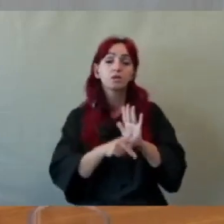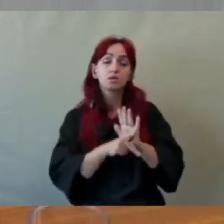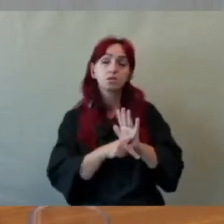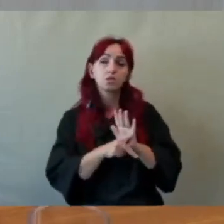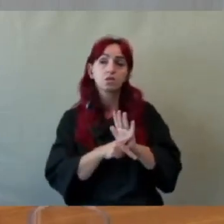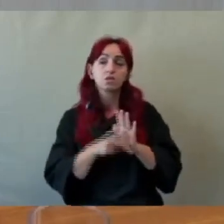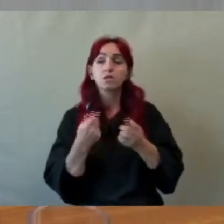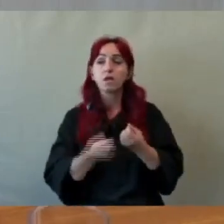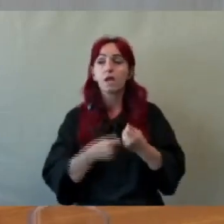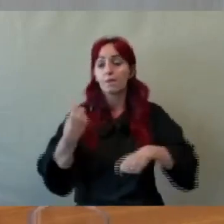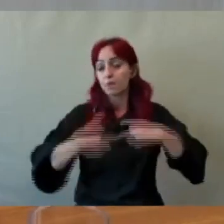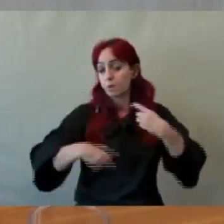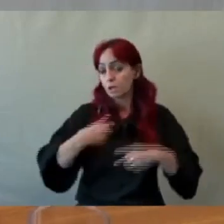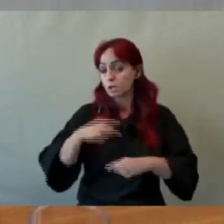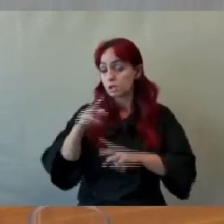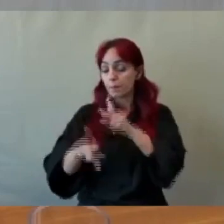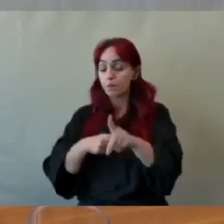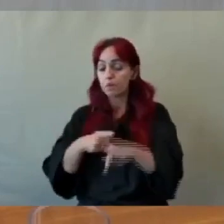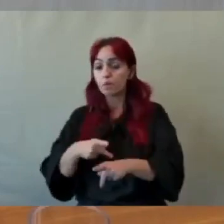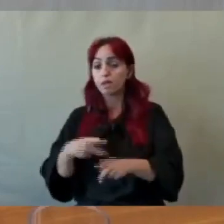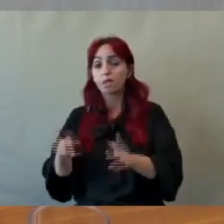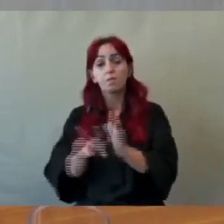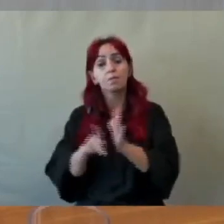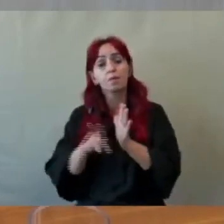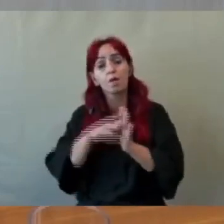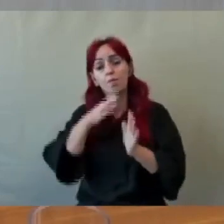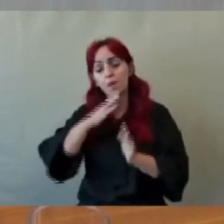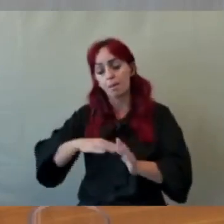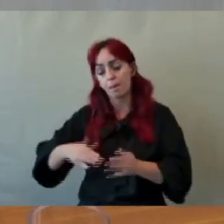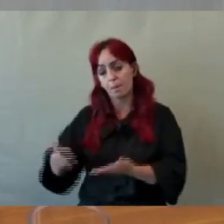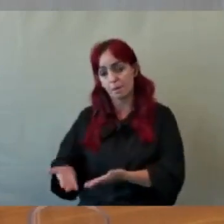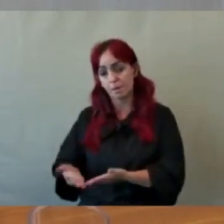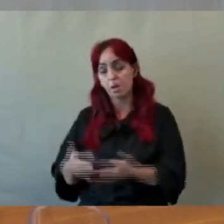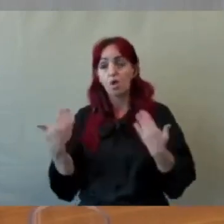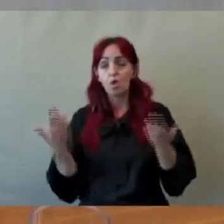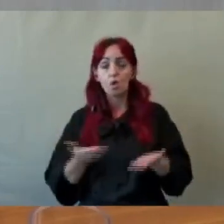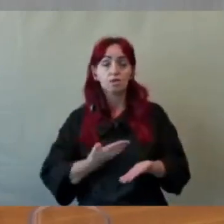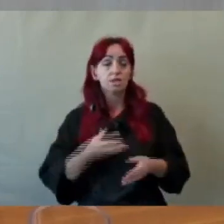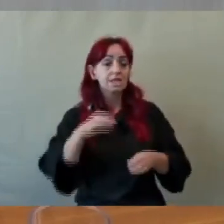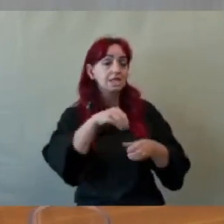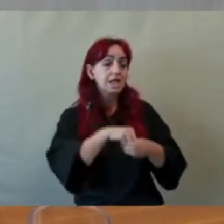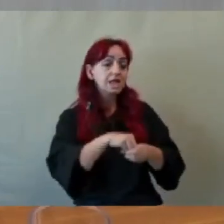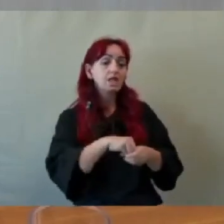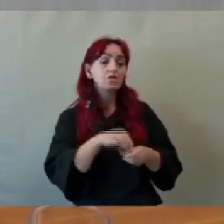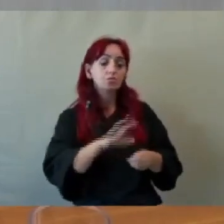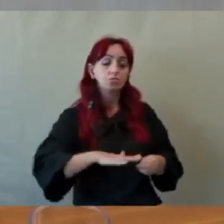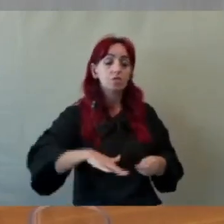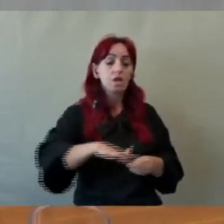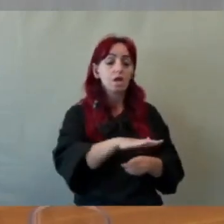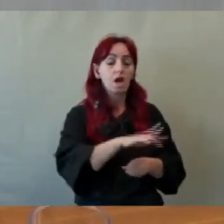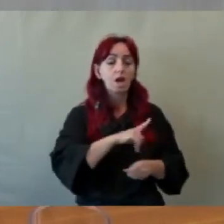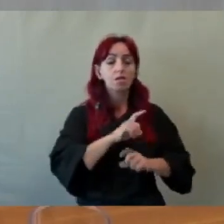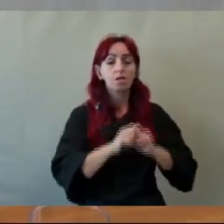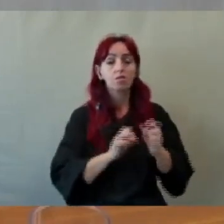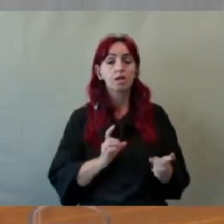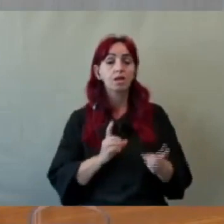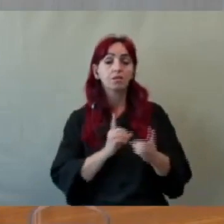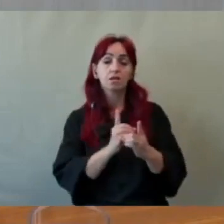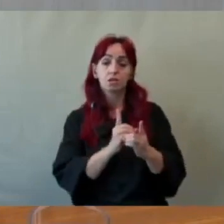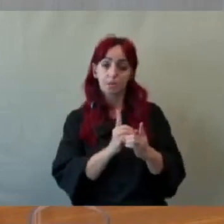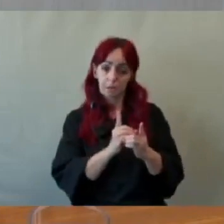pública para os bebês. E hoje a gente tem, dentro da rede própria, praticamente o atendimento